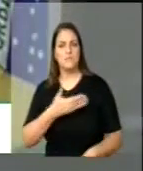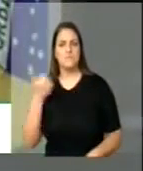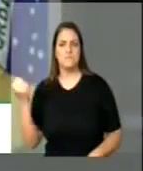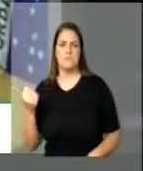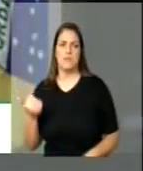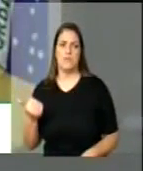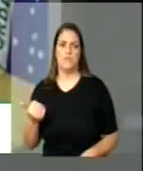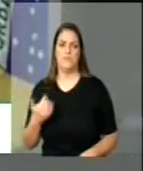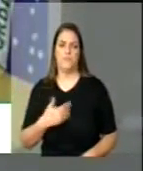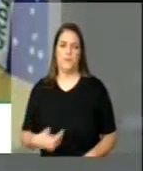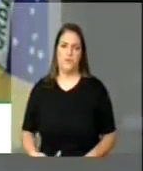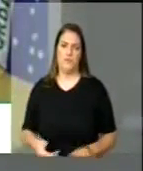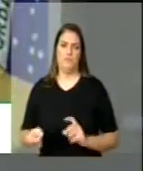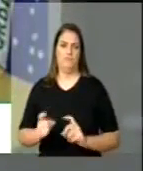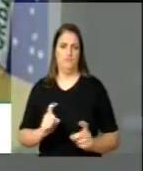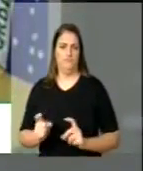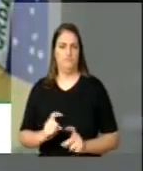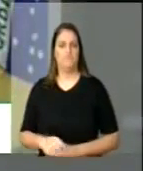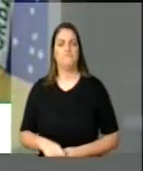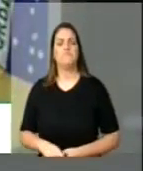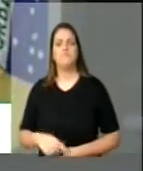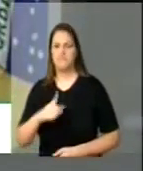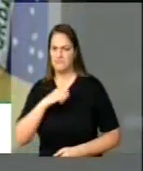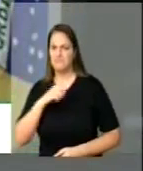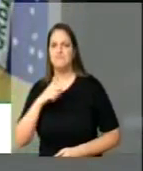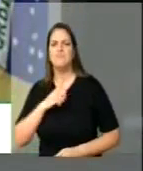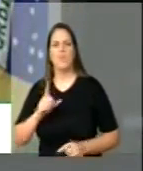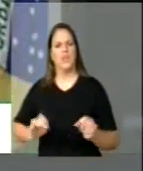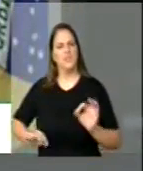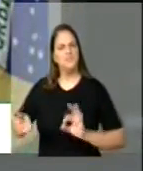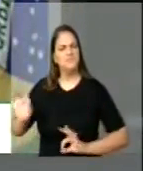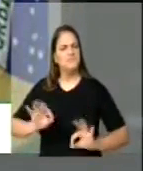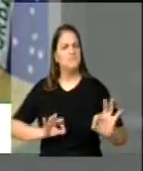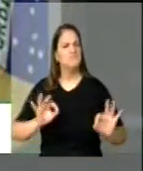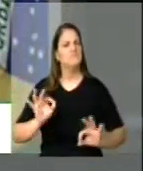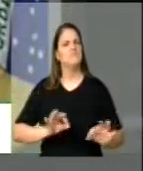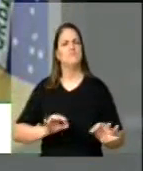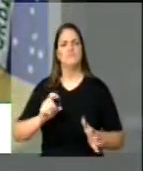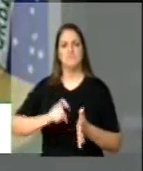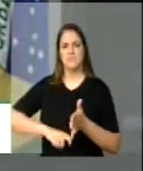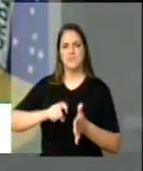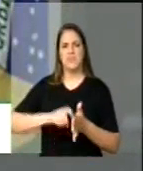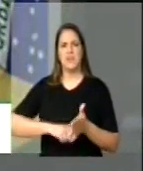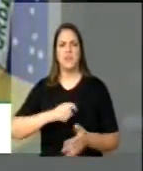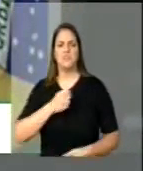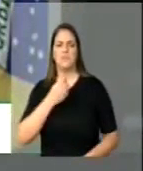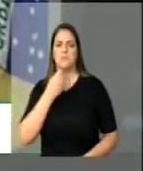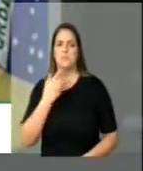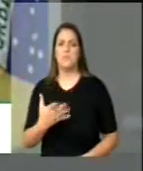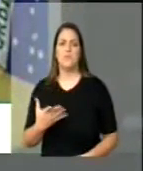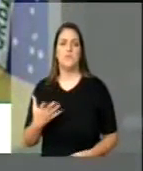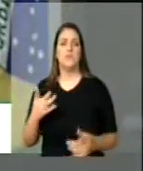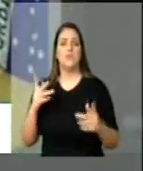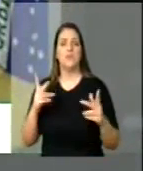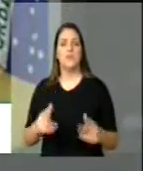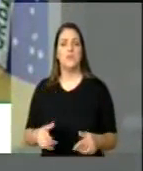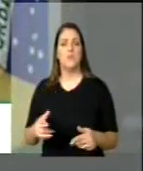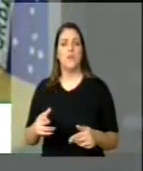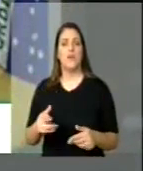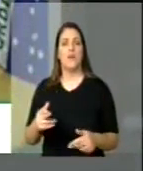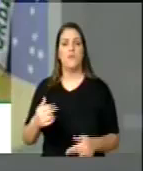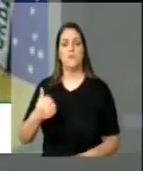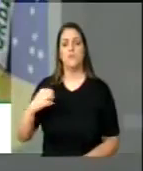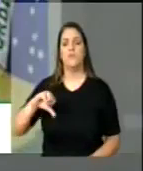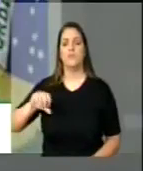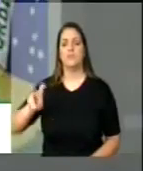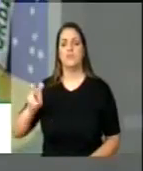brasileiro. Ações foram tomadas para o país voltar a crescer com taxas semelhantes às da segunda metade dos anos